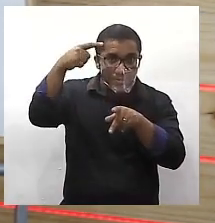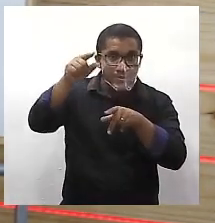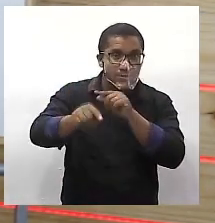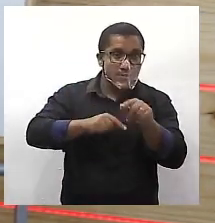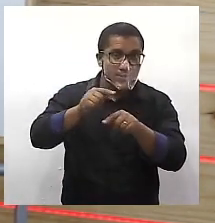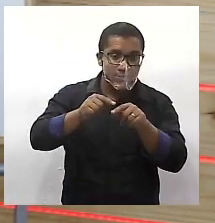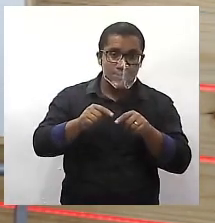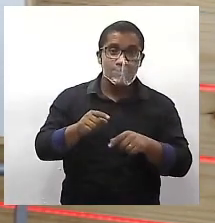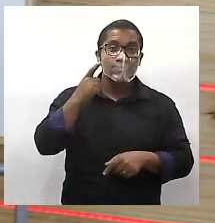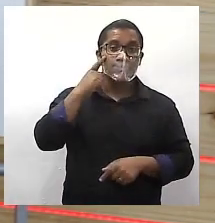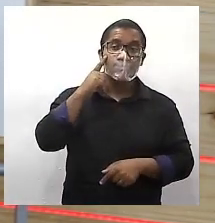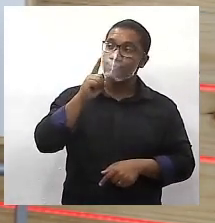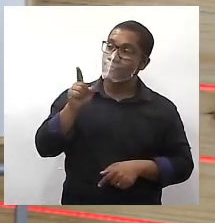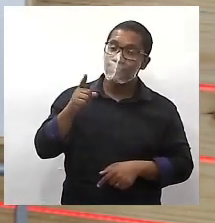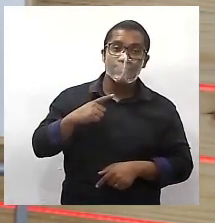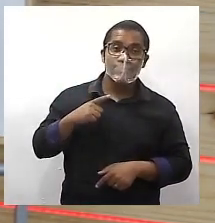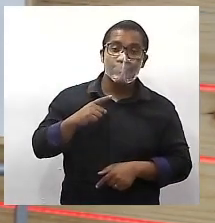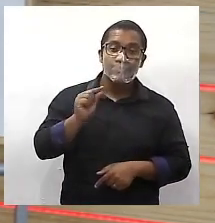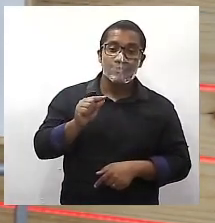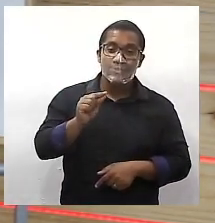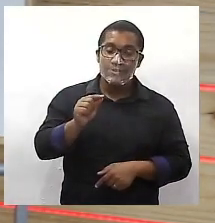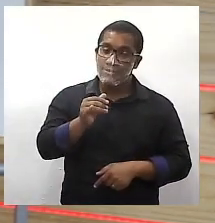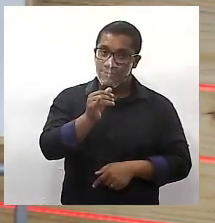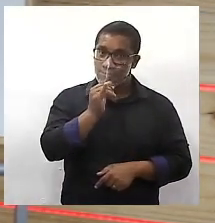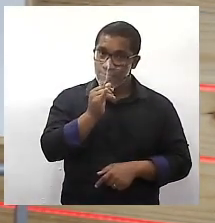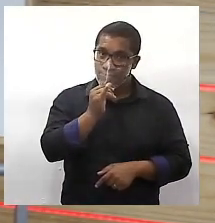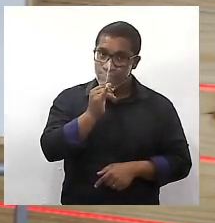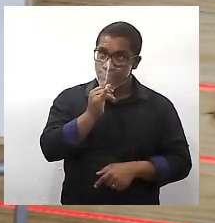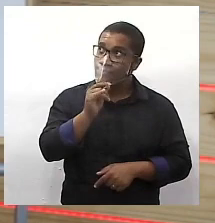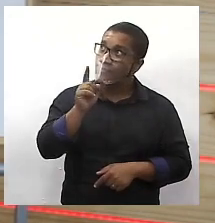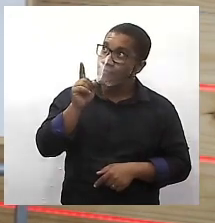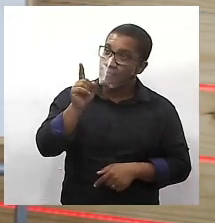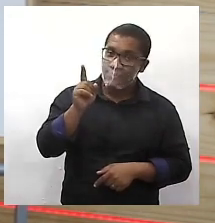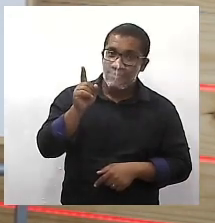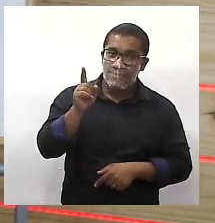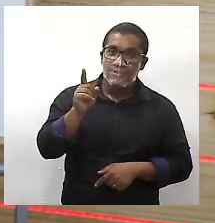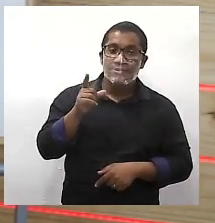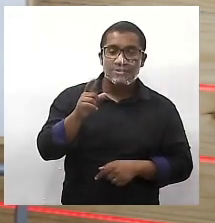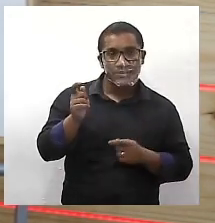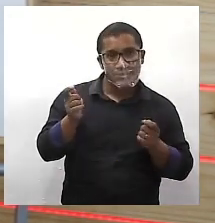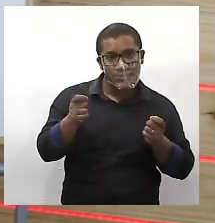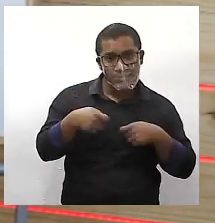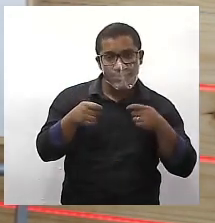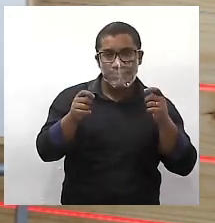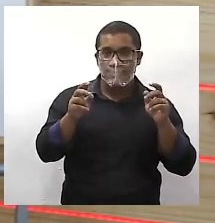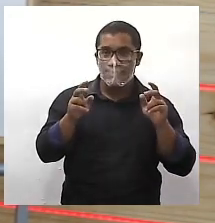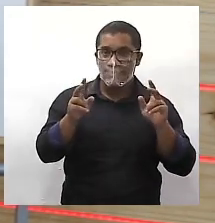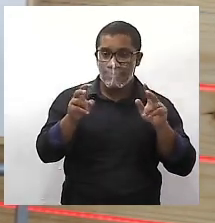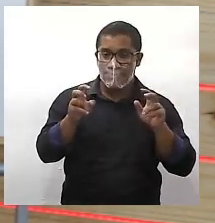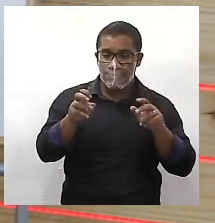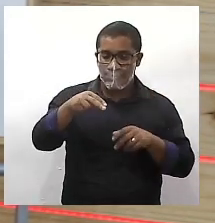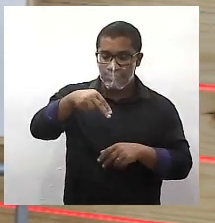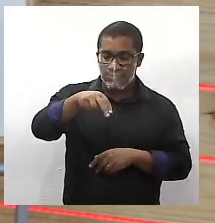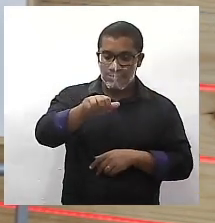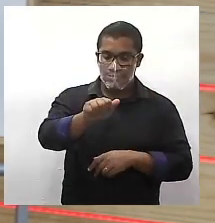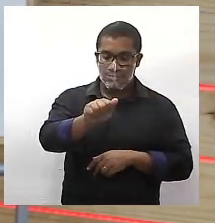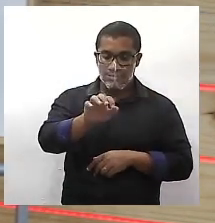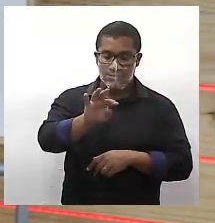cá, lembrem que aqui você vai trabalhar, por exemplo, eu posso trabalhar muito bem com a natalidade.